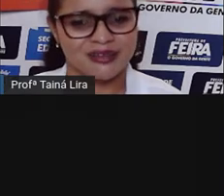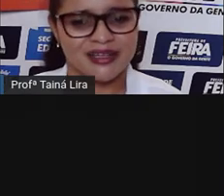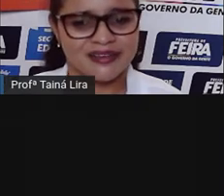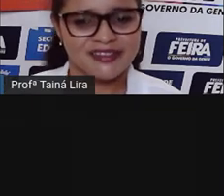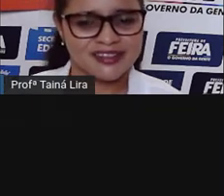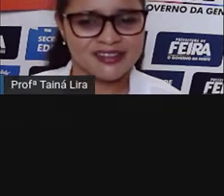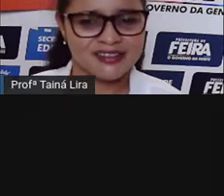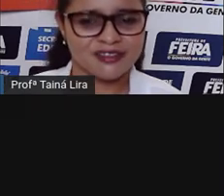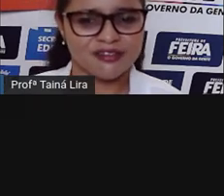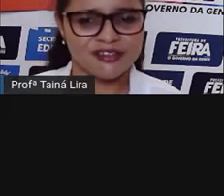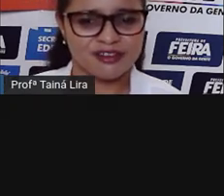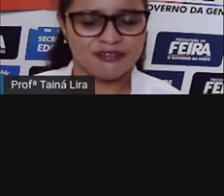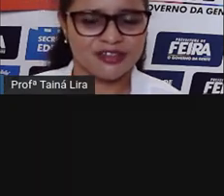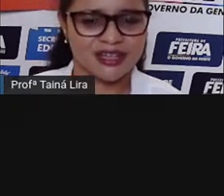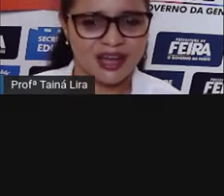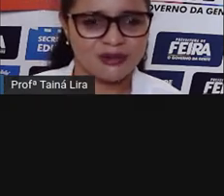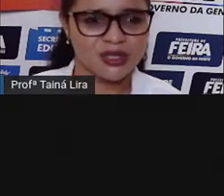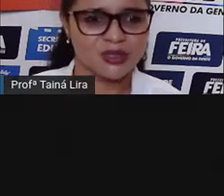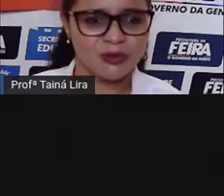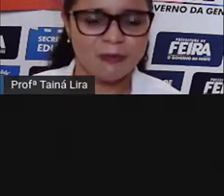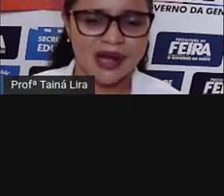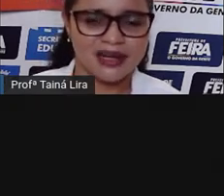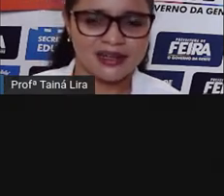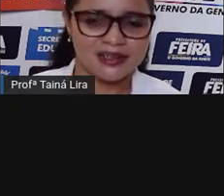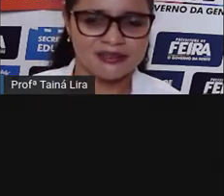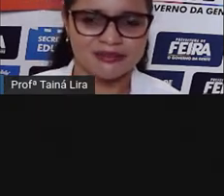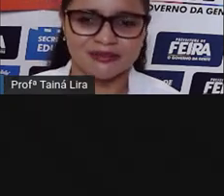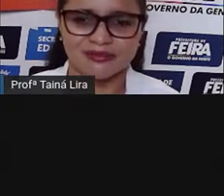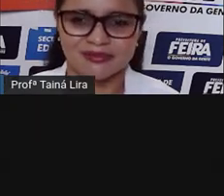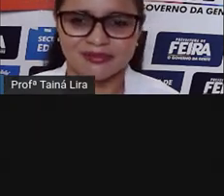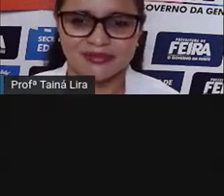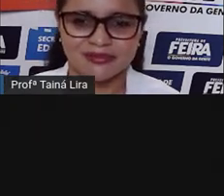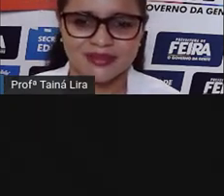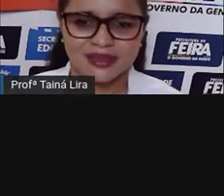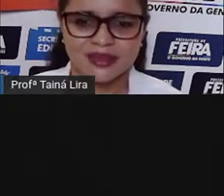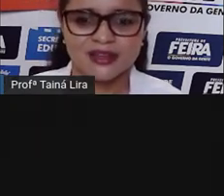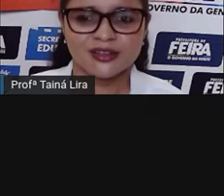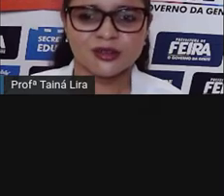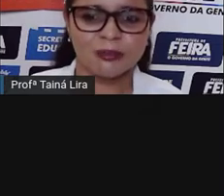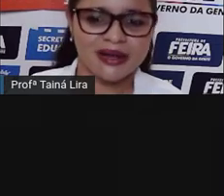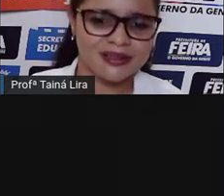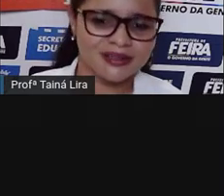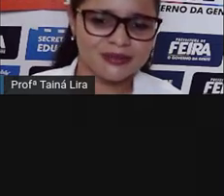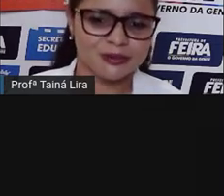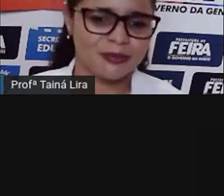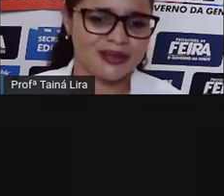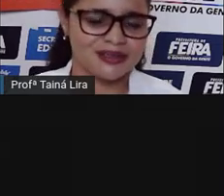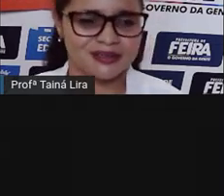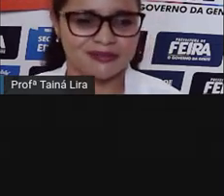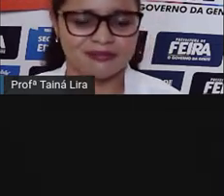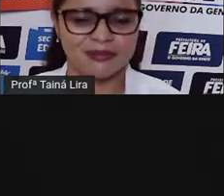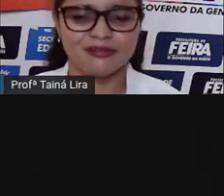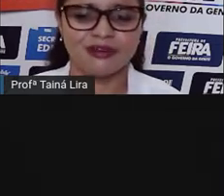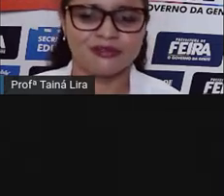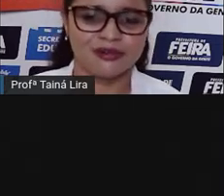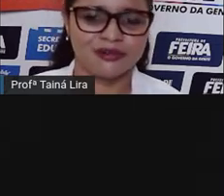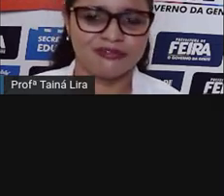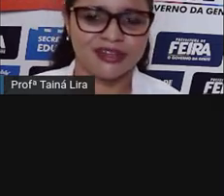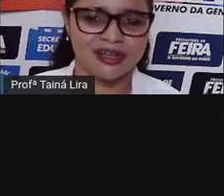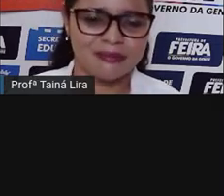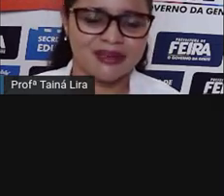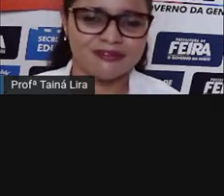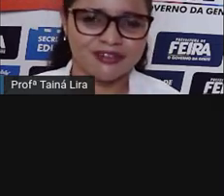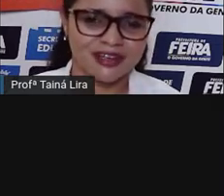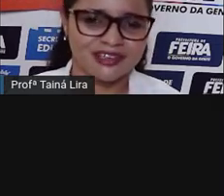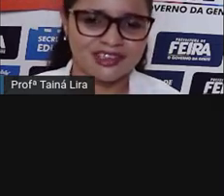Obrigado irei sim se você convidar o tubarão o tubarão tubarão por favor